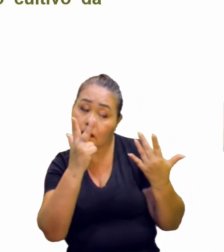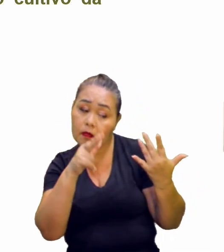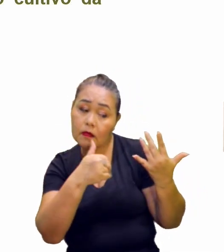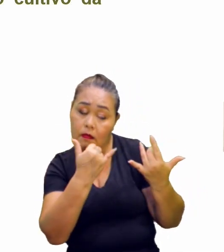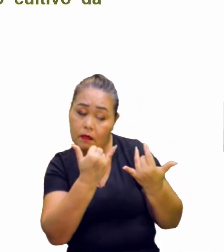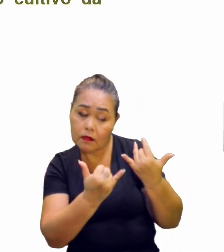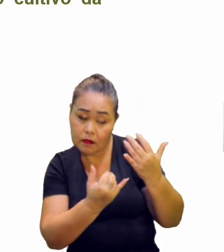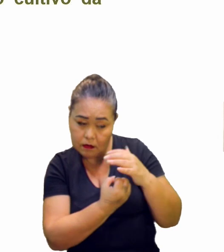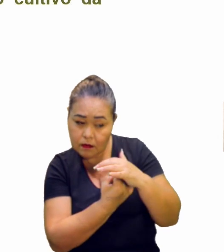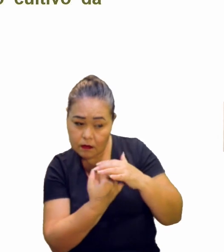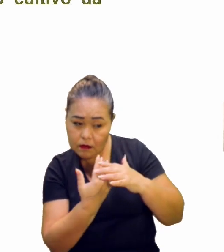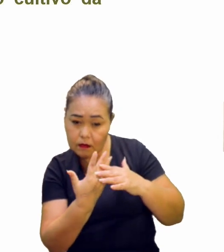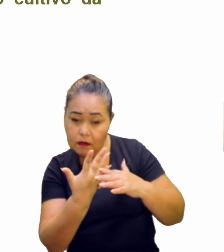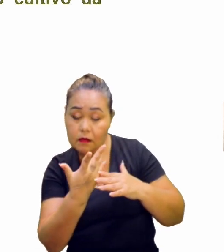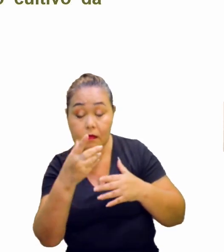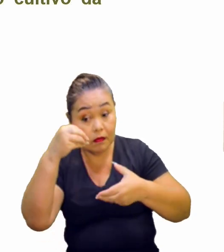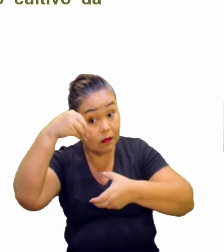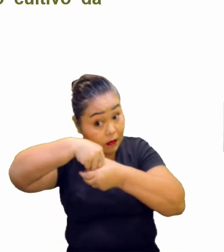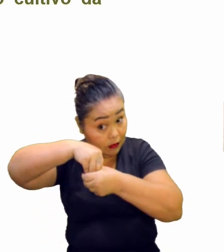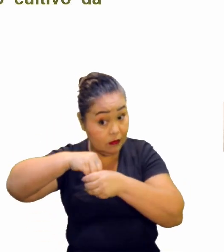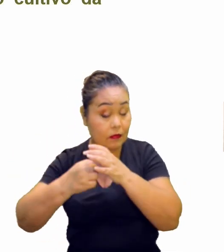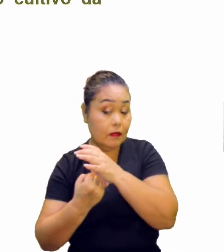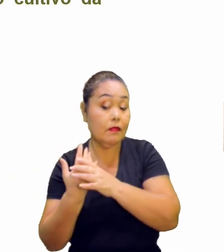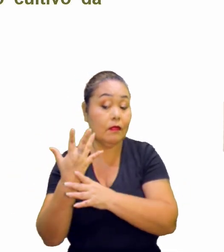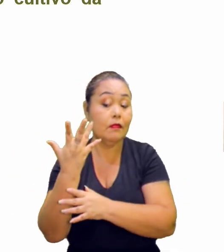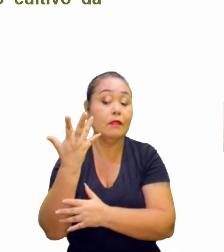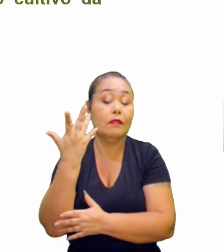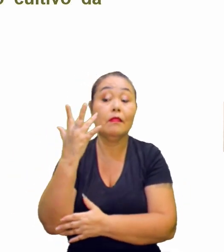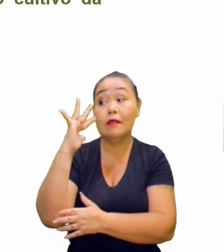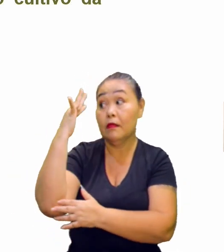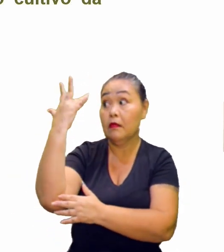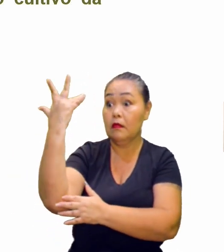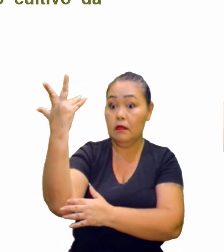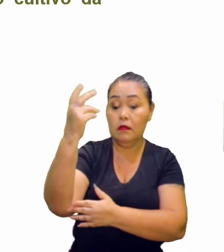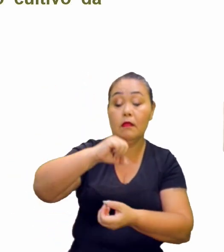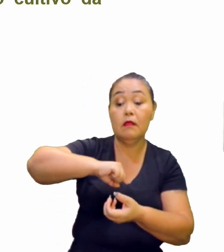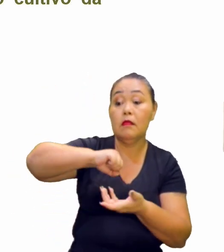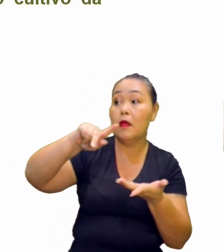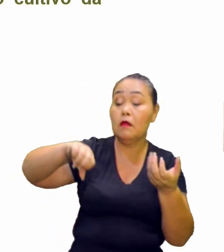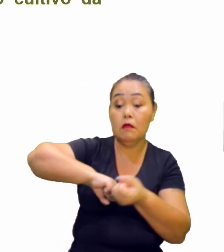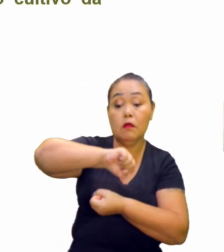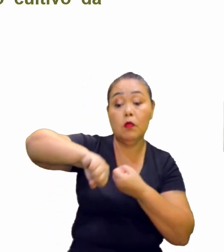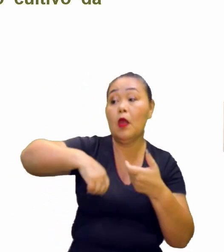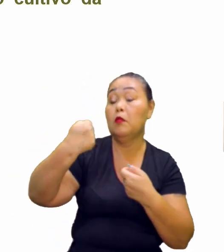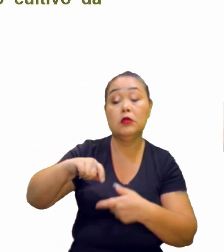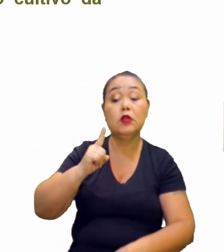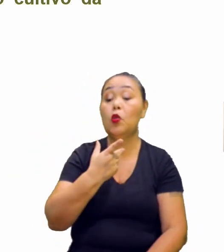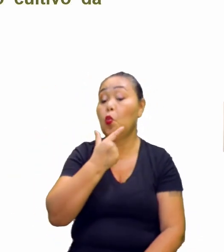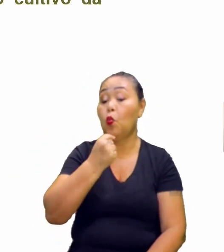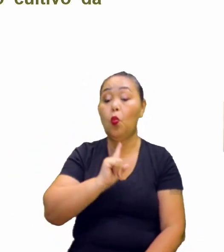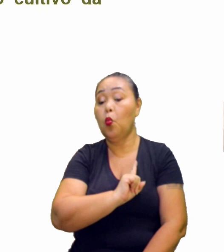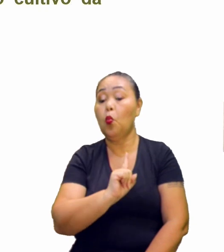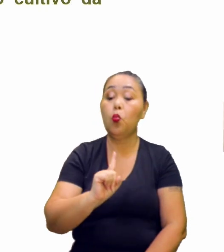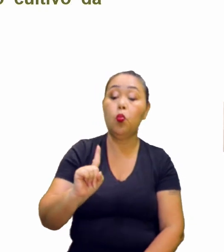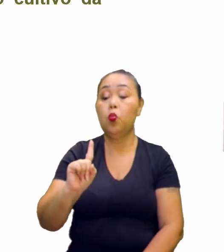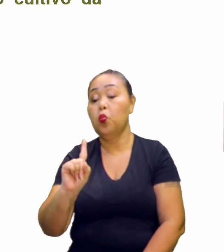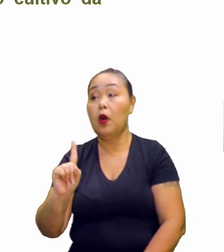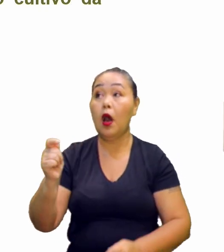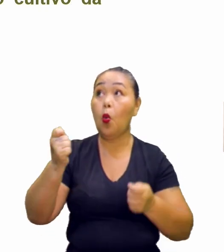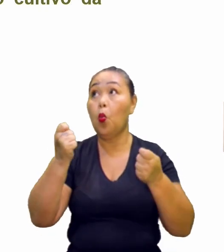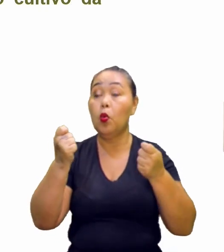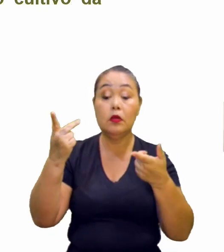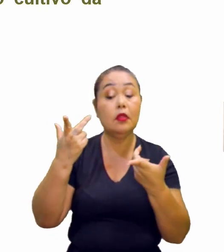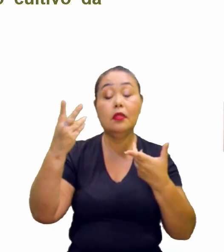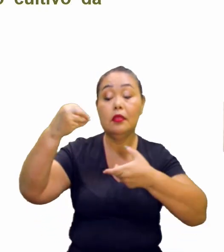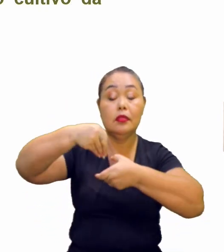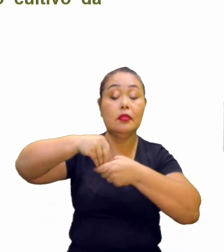ao realizado nas florestas, porque eu já falei para vocês que a floresta ela é autossustentável, ela não precisa do homem para estar controlando nada dentro